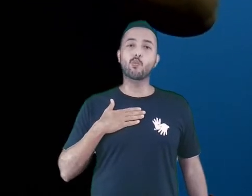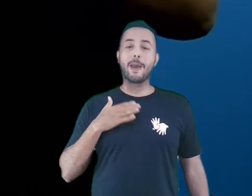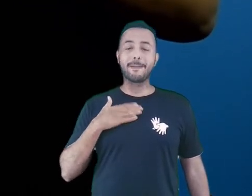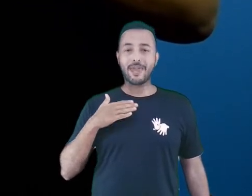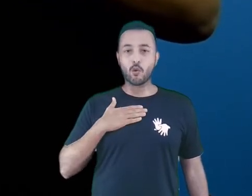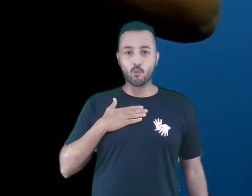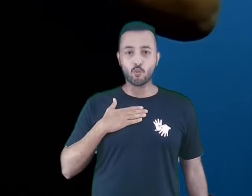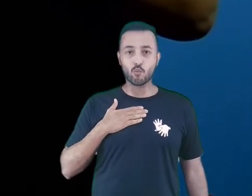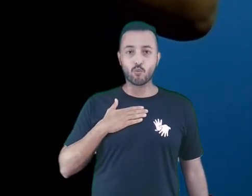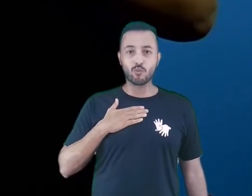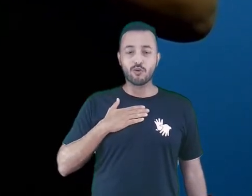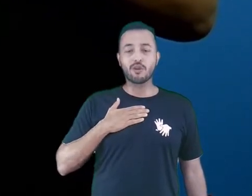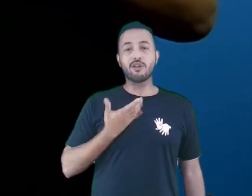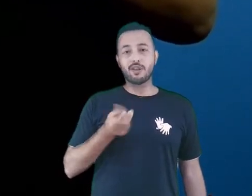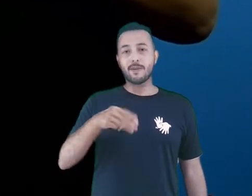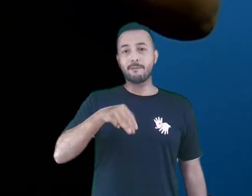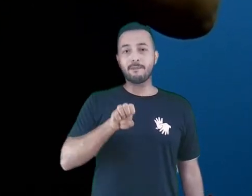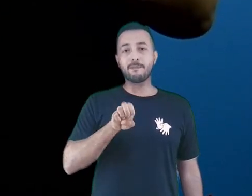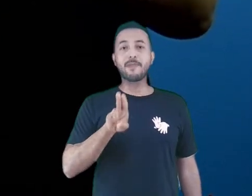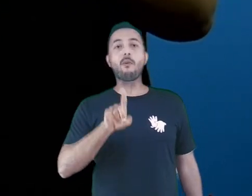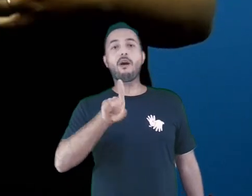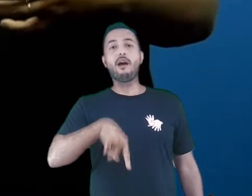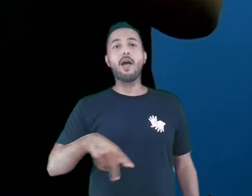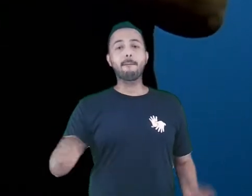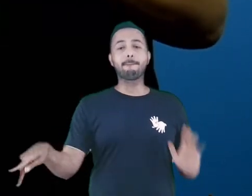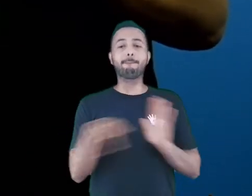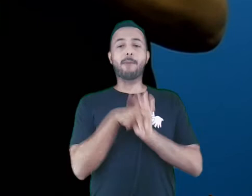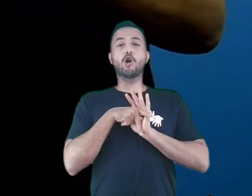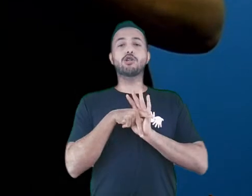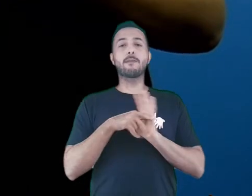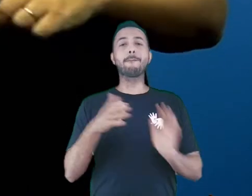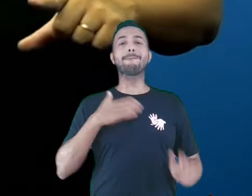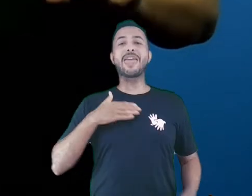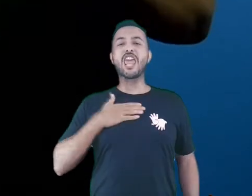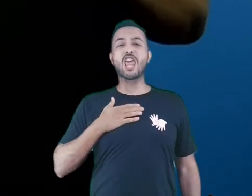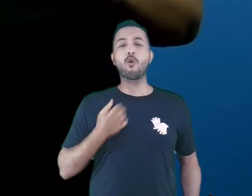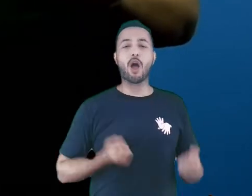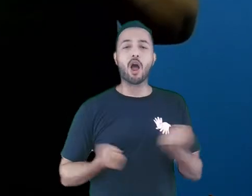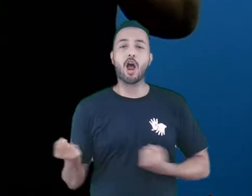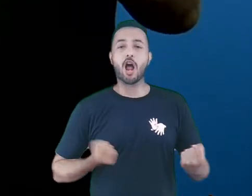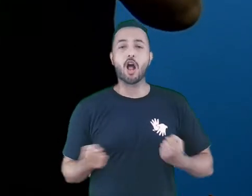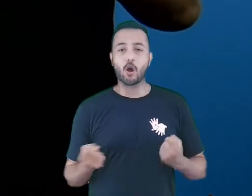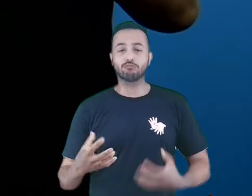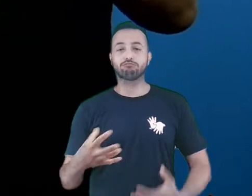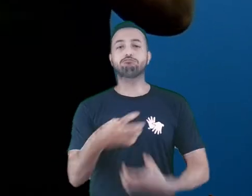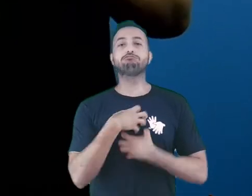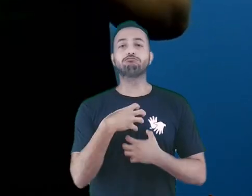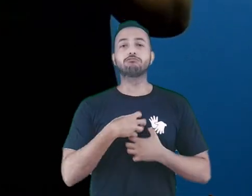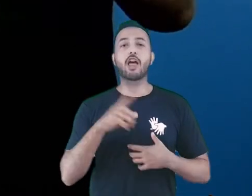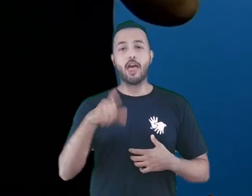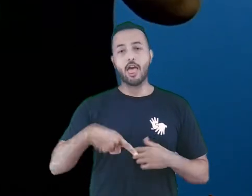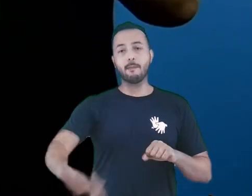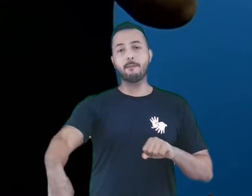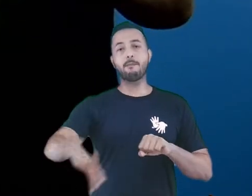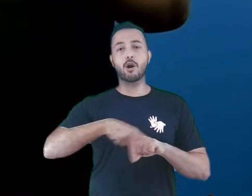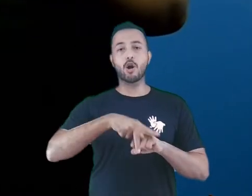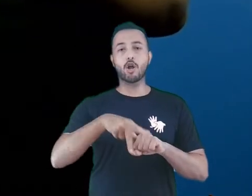indicando posse do carro. Então, se eu digo meu carro, eu estou utilizando um